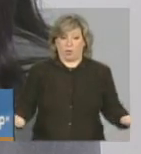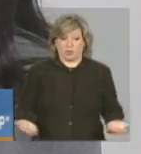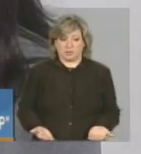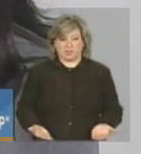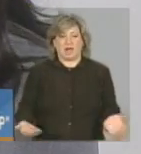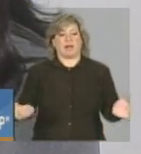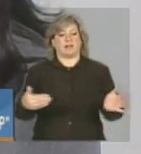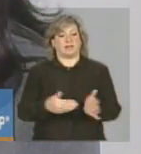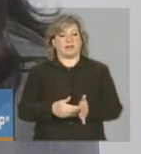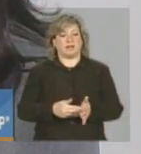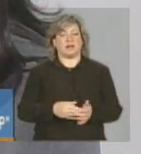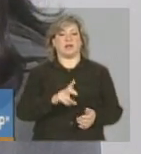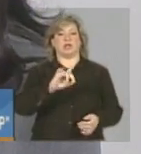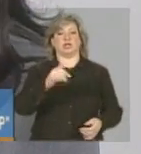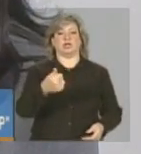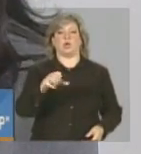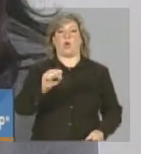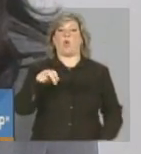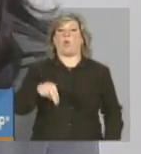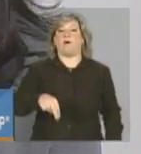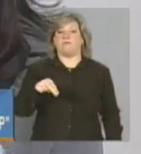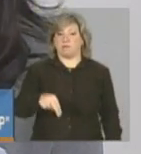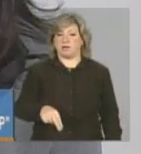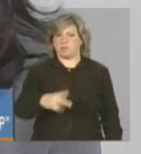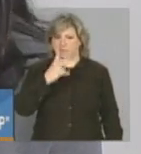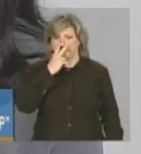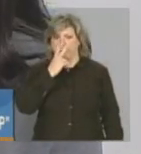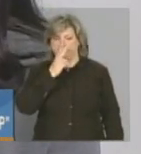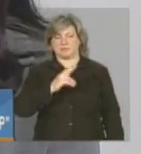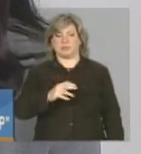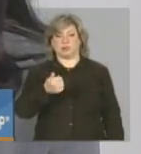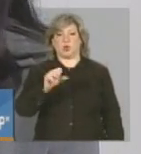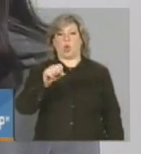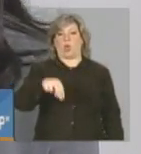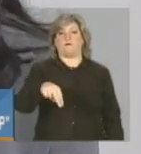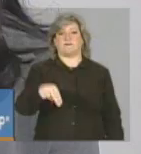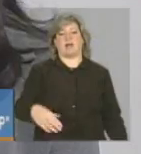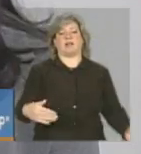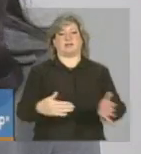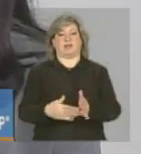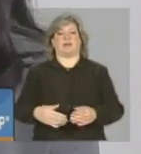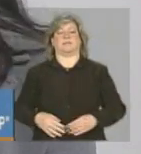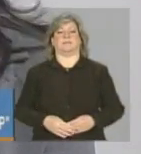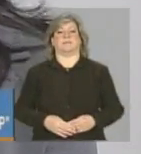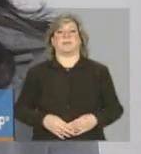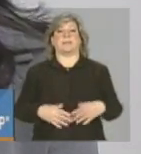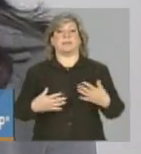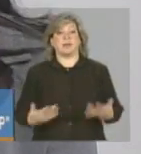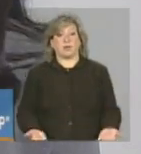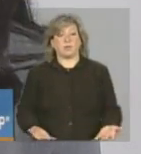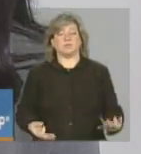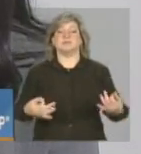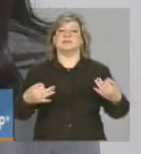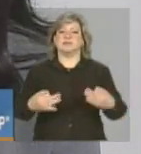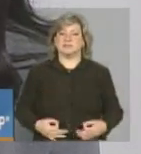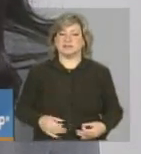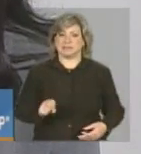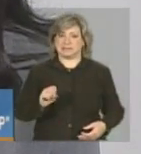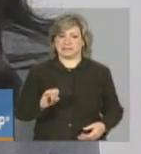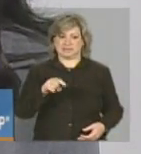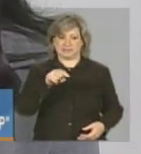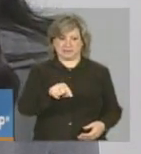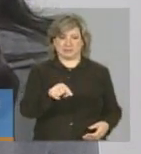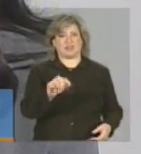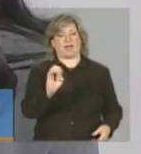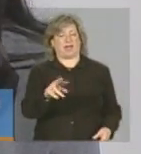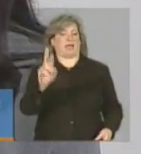e vai até o dia 18 de novembro, se eu não me engano. 18 de novembro. Então, se ele for um